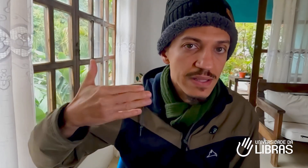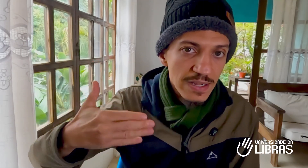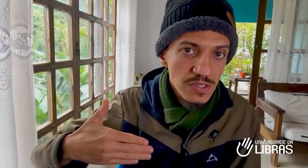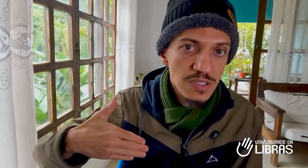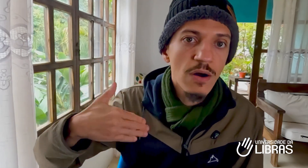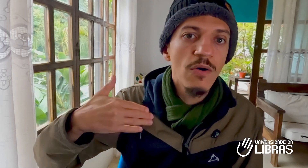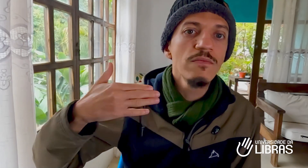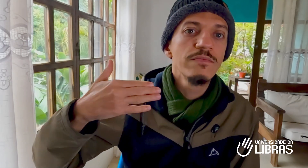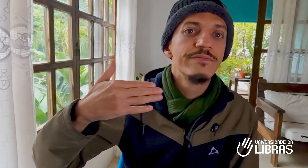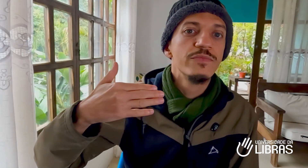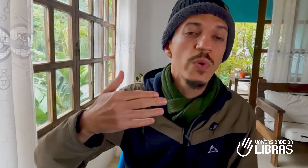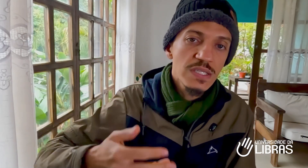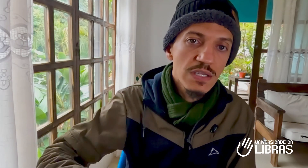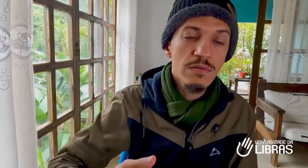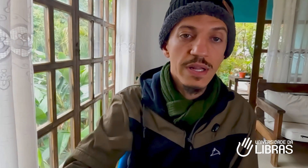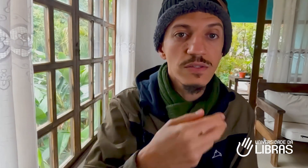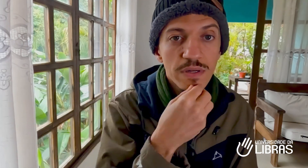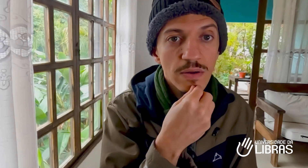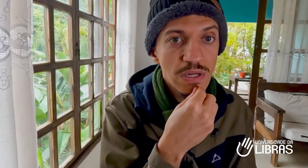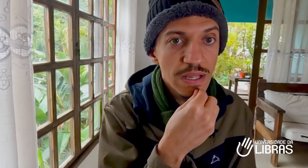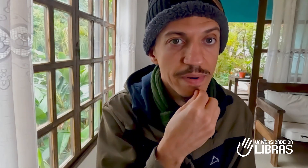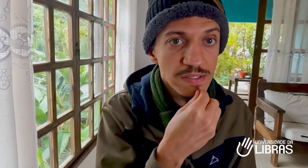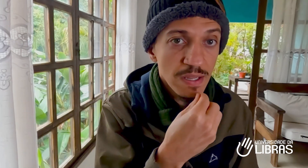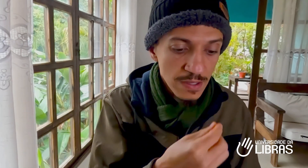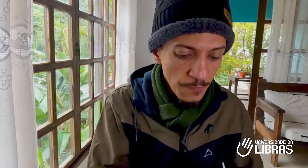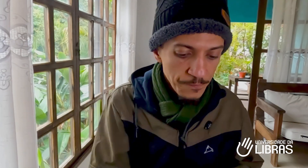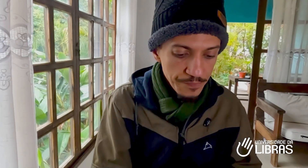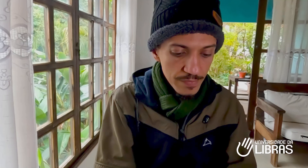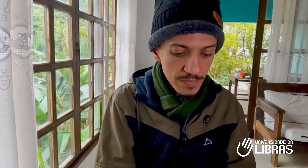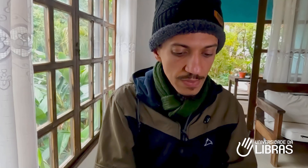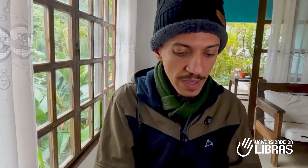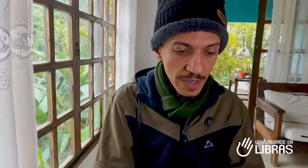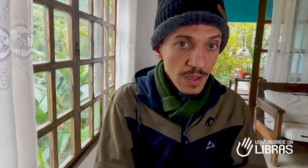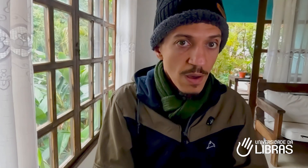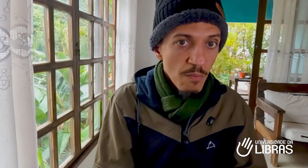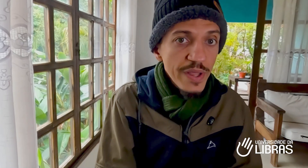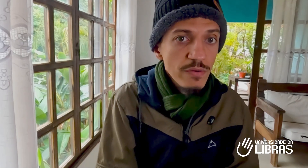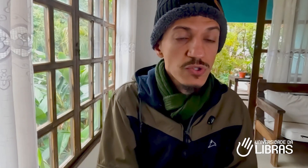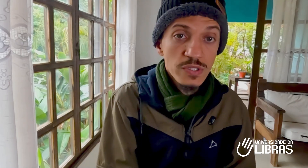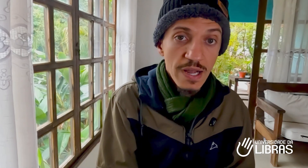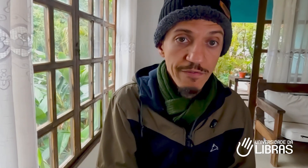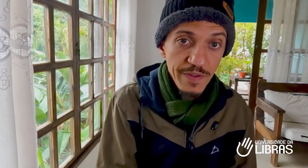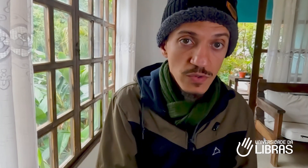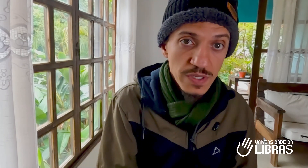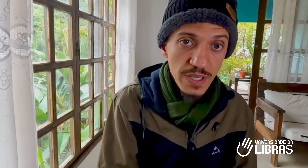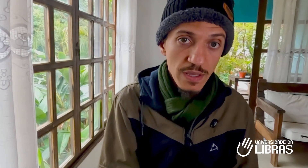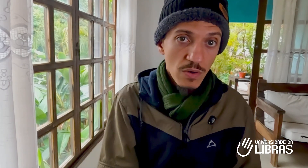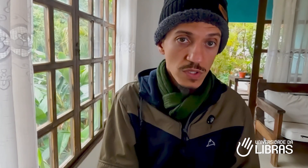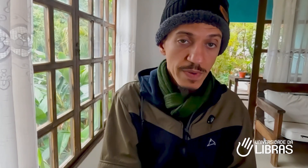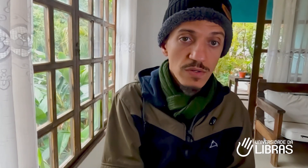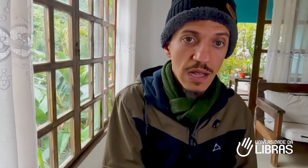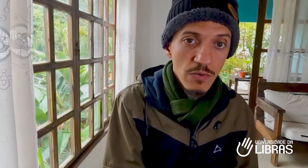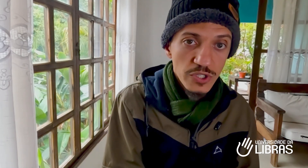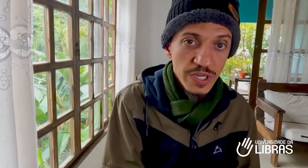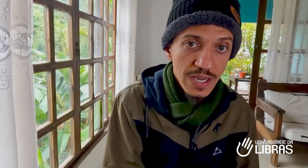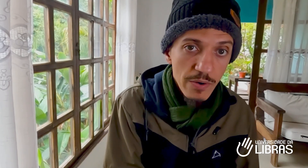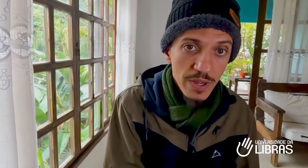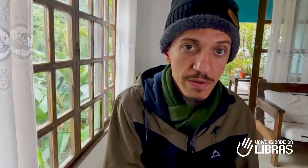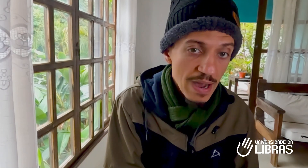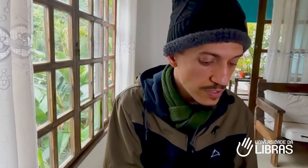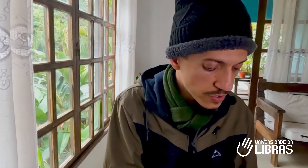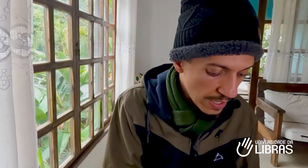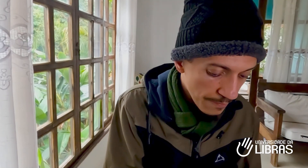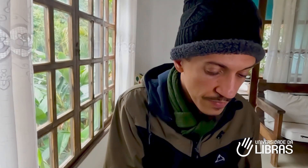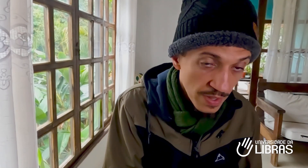mesma tradição do ensino tradicional de Libras. Então, muitos dos desafios que os meus alunos chegaram